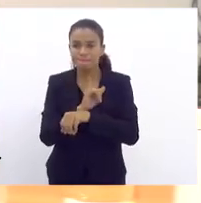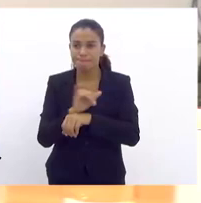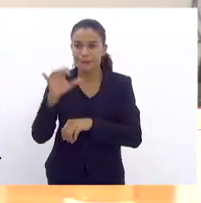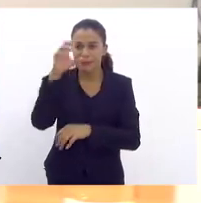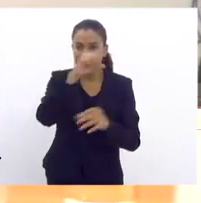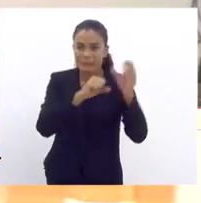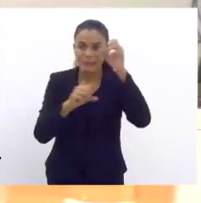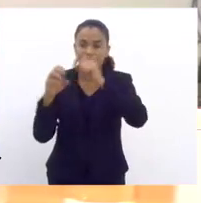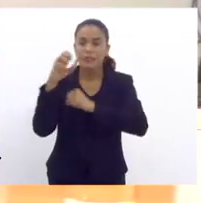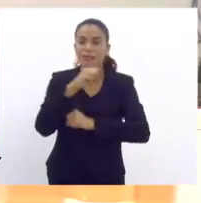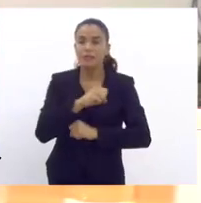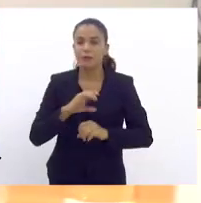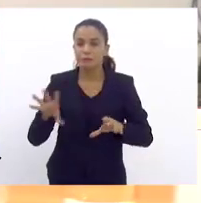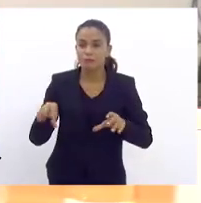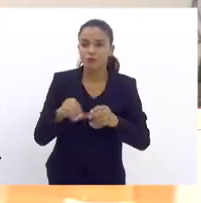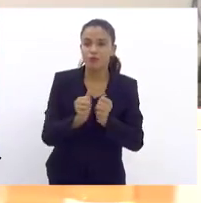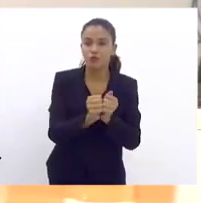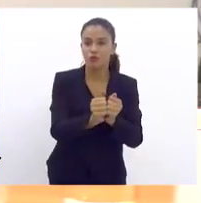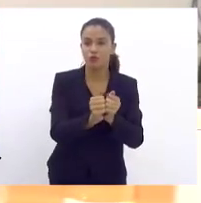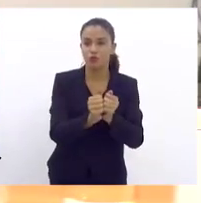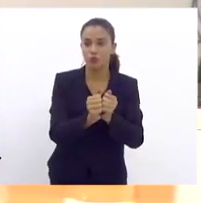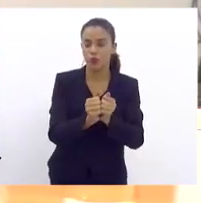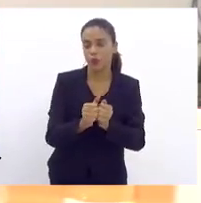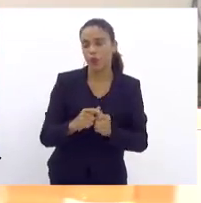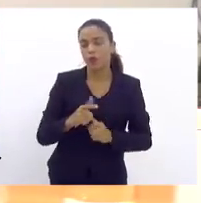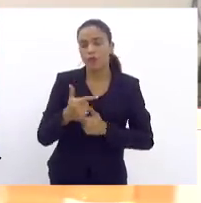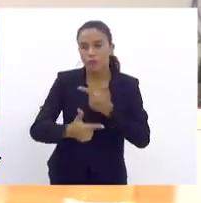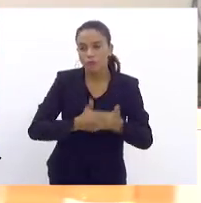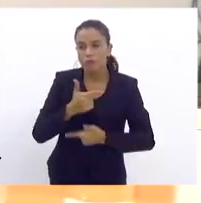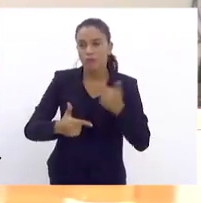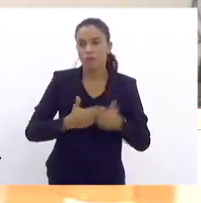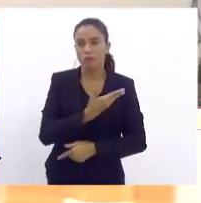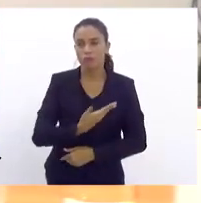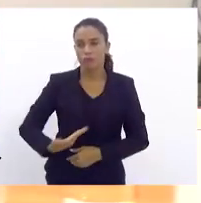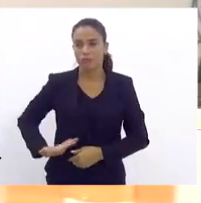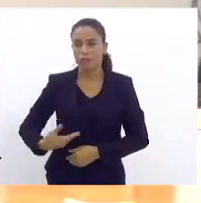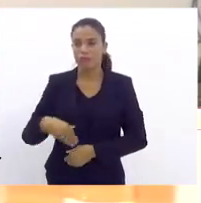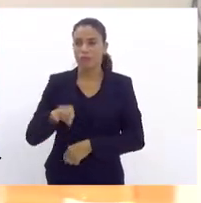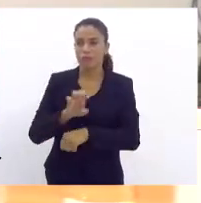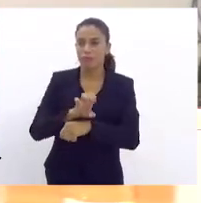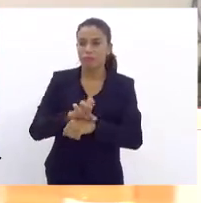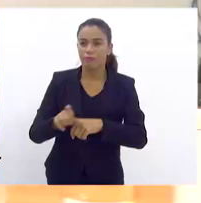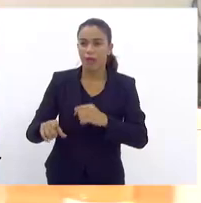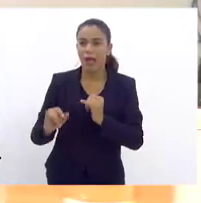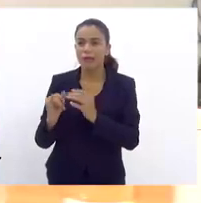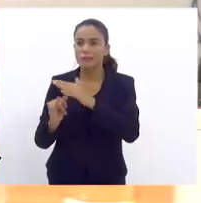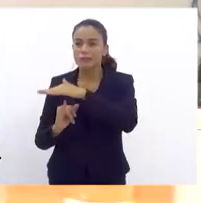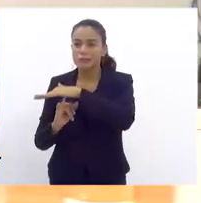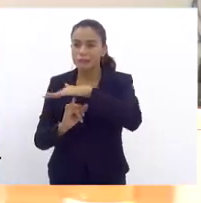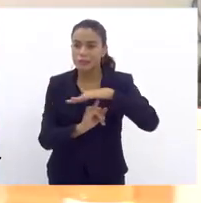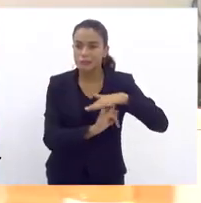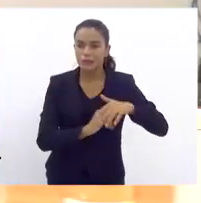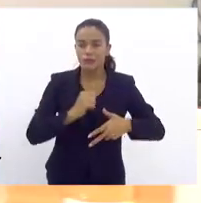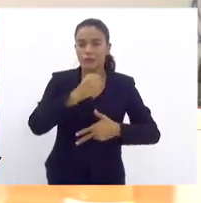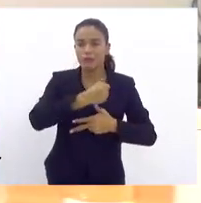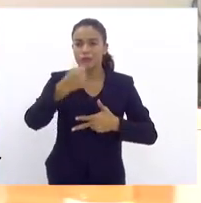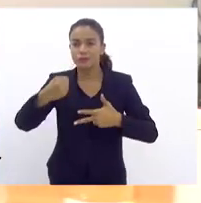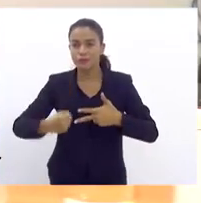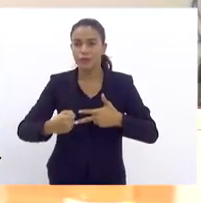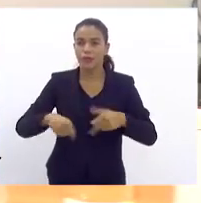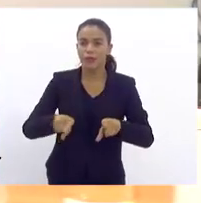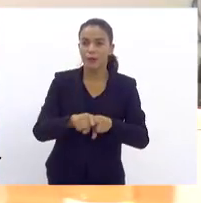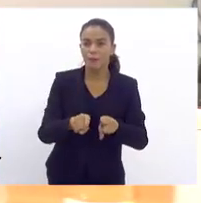também juntamente com as forças do estado com as instituições né com os poderes